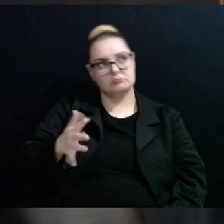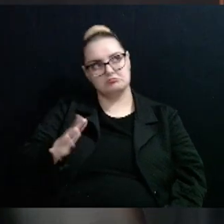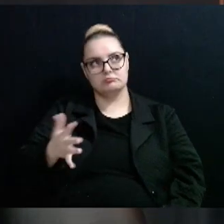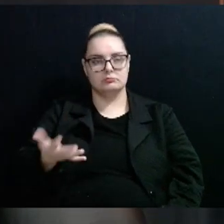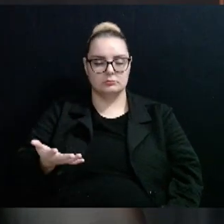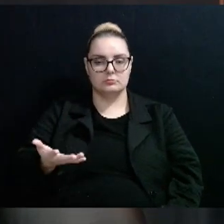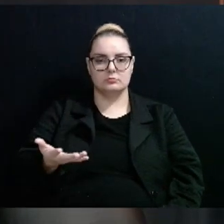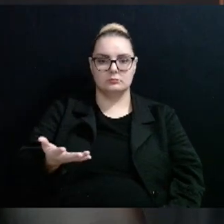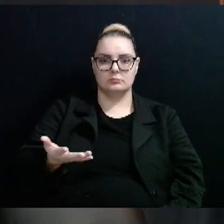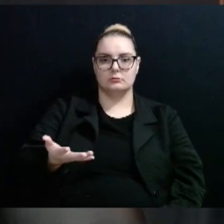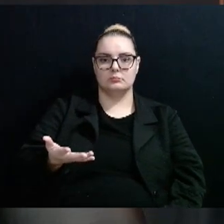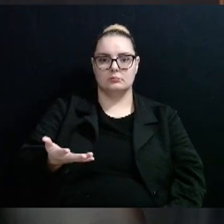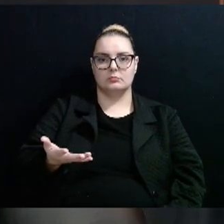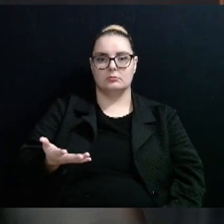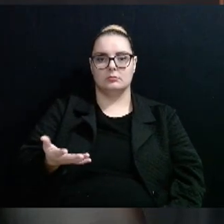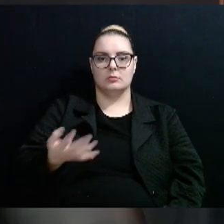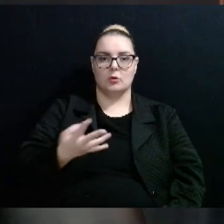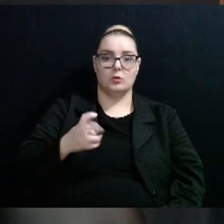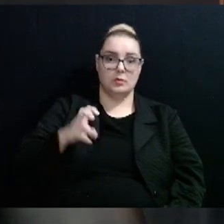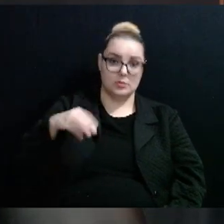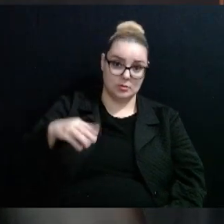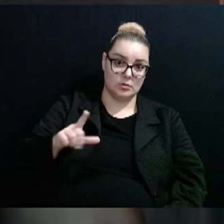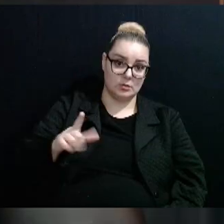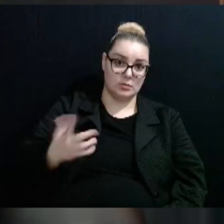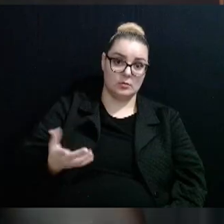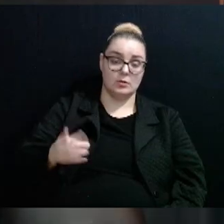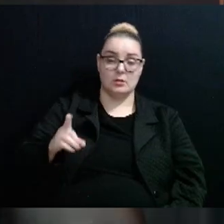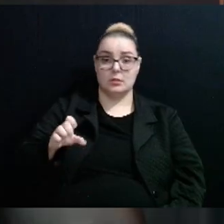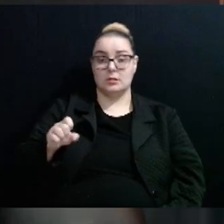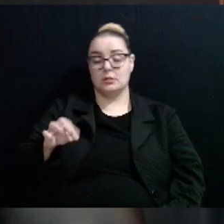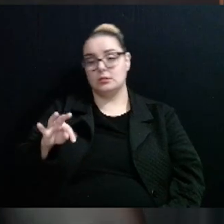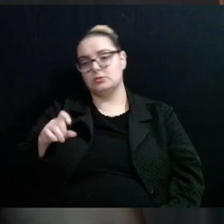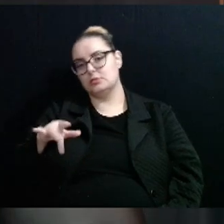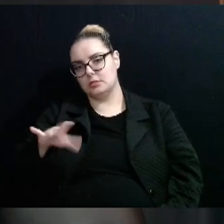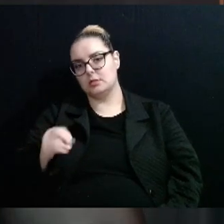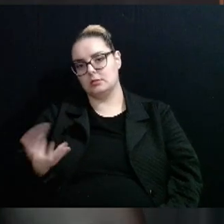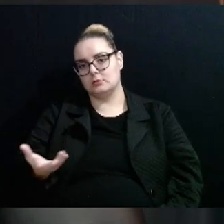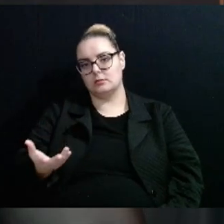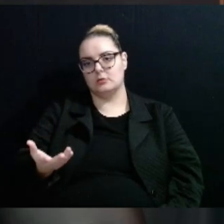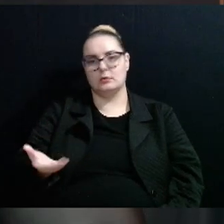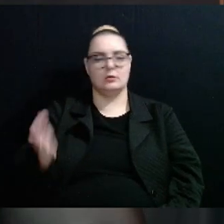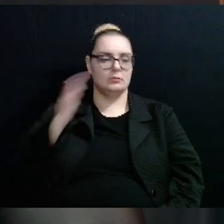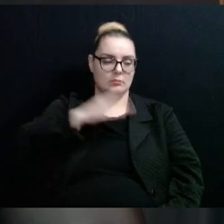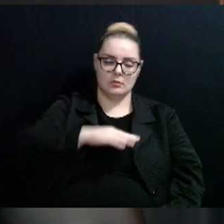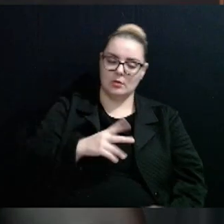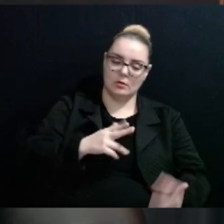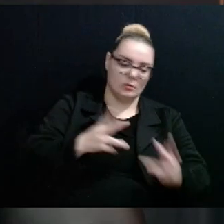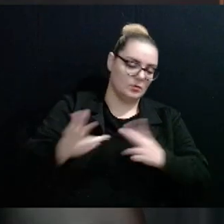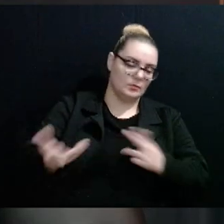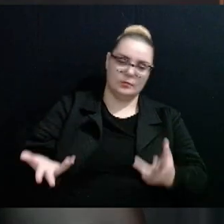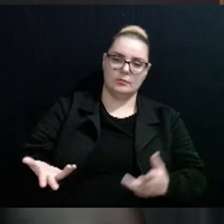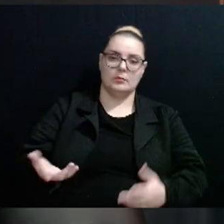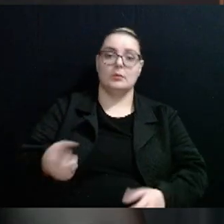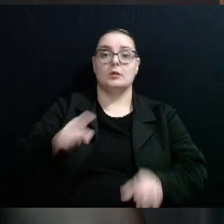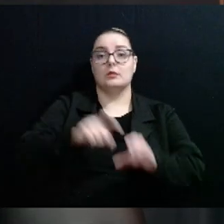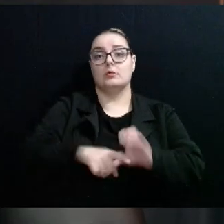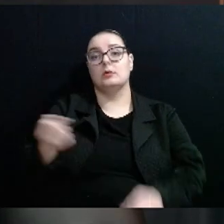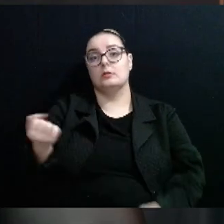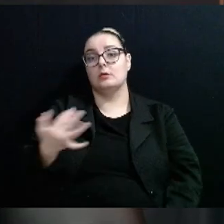seria 45 ml do destilado, né, aí vai fazer mal do mesmo jeito. Tudo depende da quantidade. A gente acaba falando